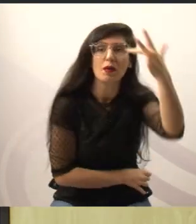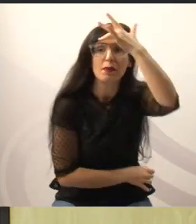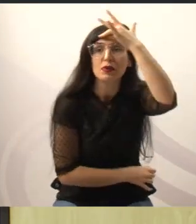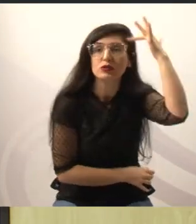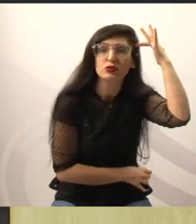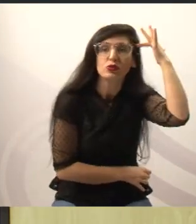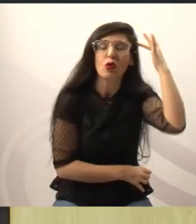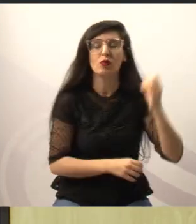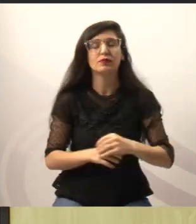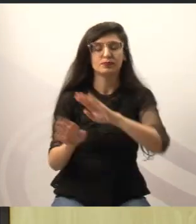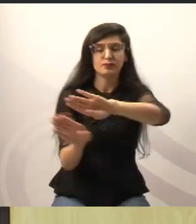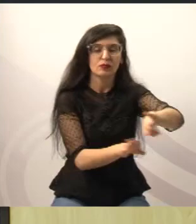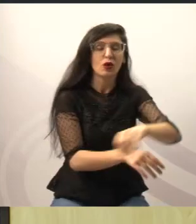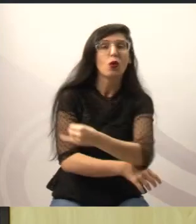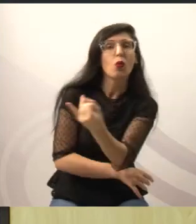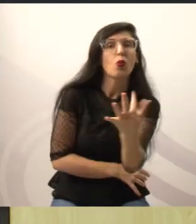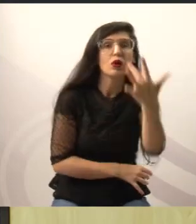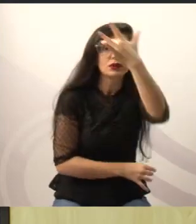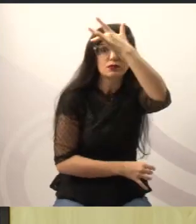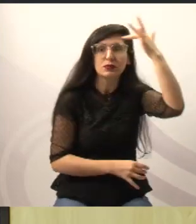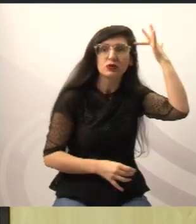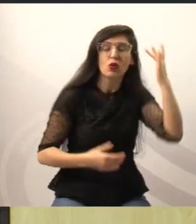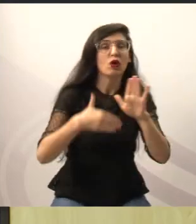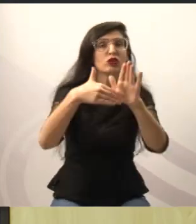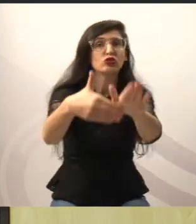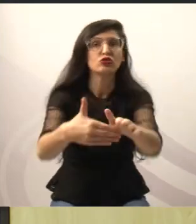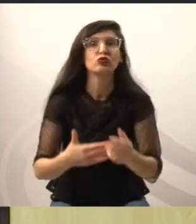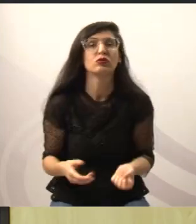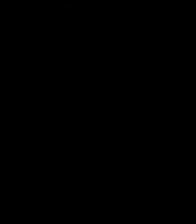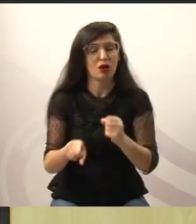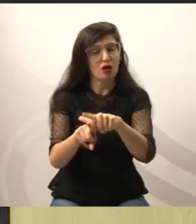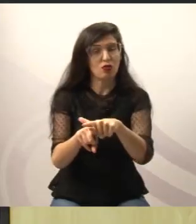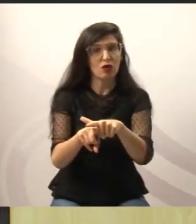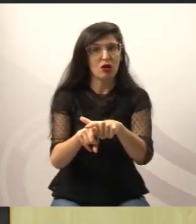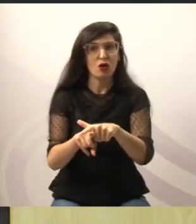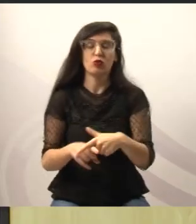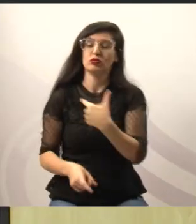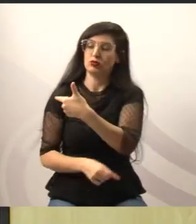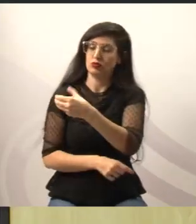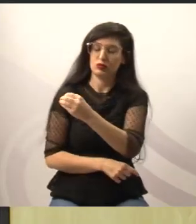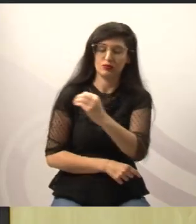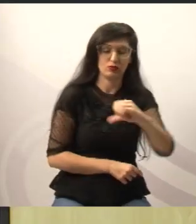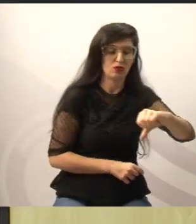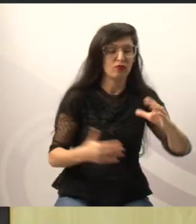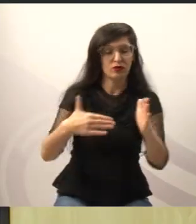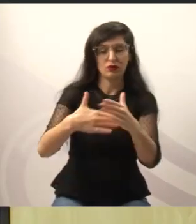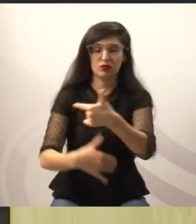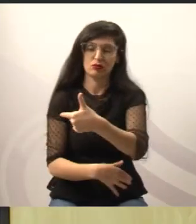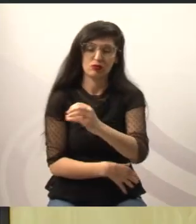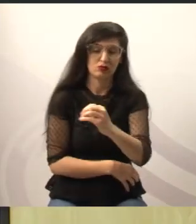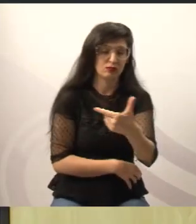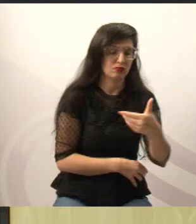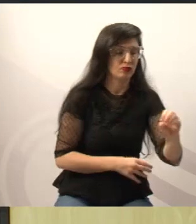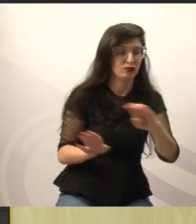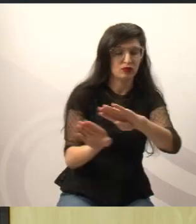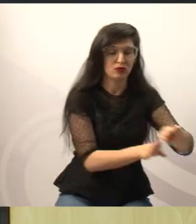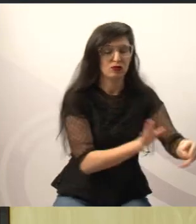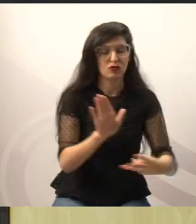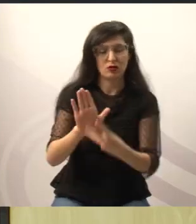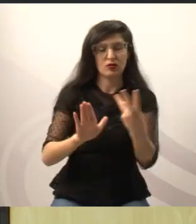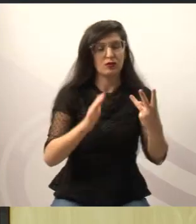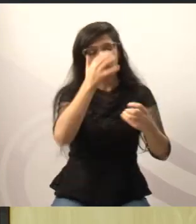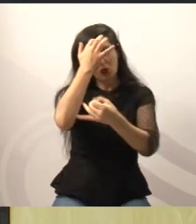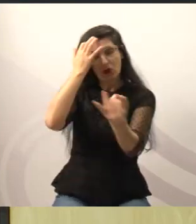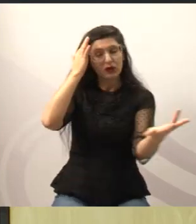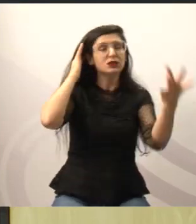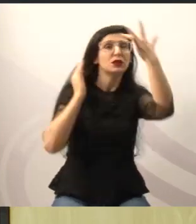programa Minha Casa Minha Vida receberam auxílio aluguel no período de 2009 a 2020? Terceiro, quantos munícipes cadastrados no programa Minha